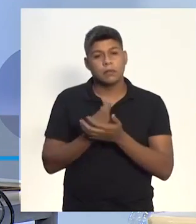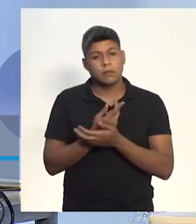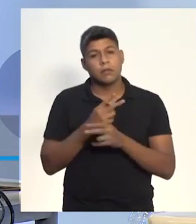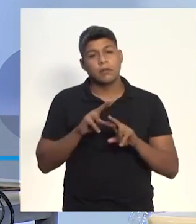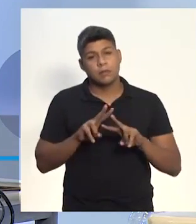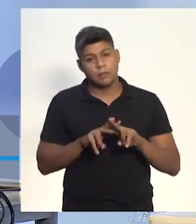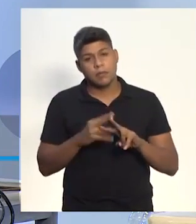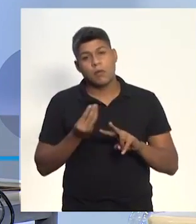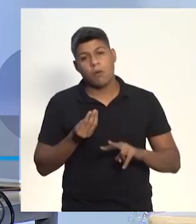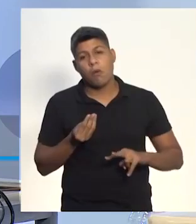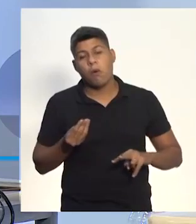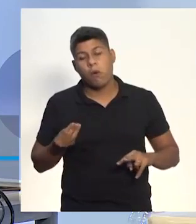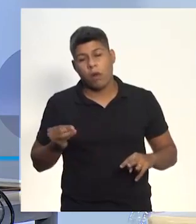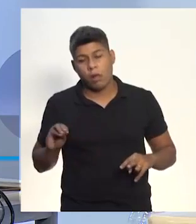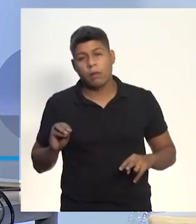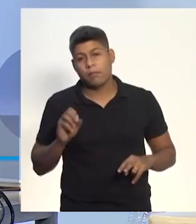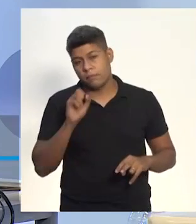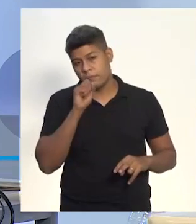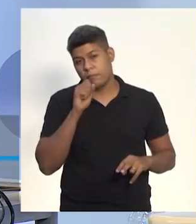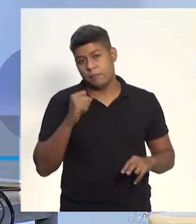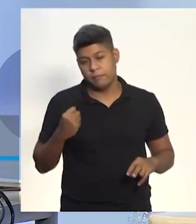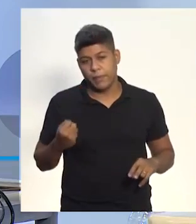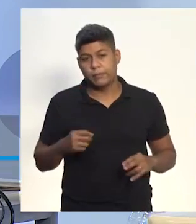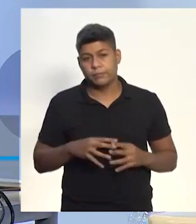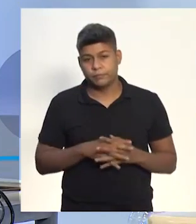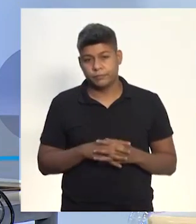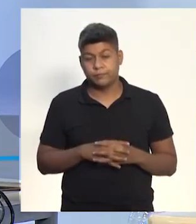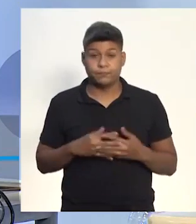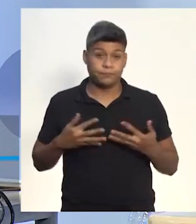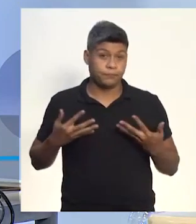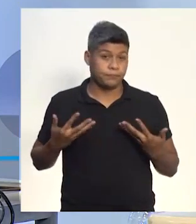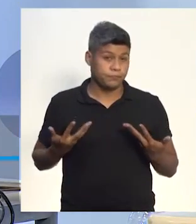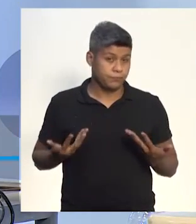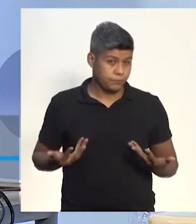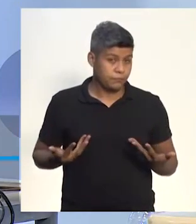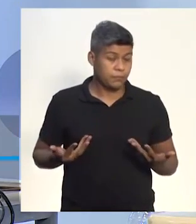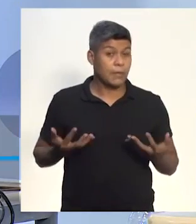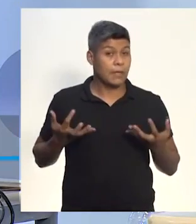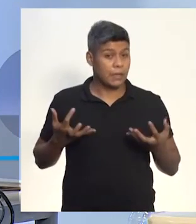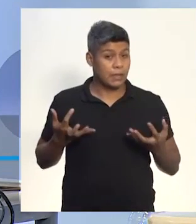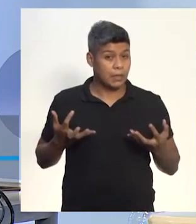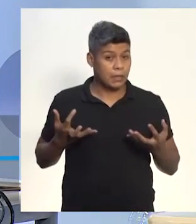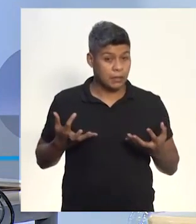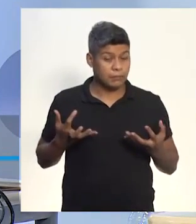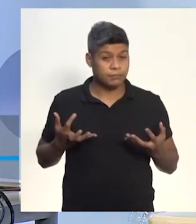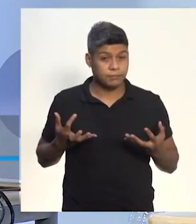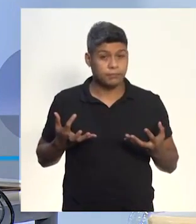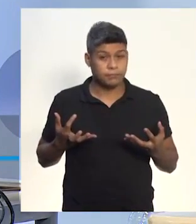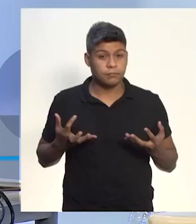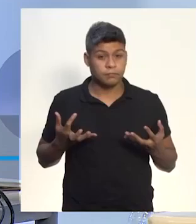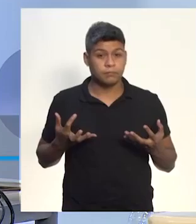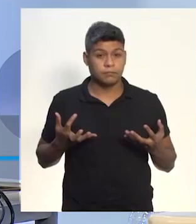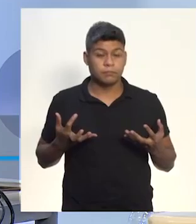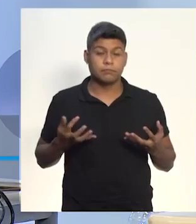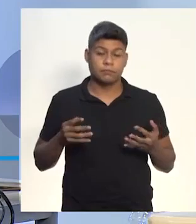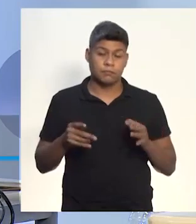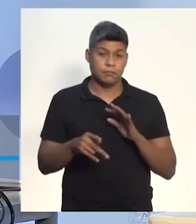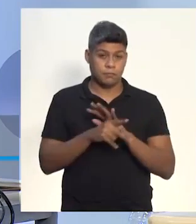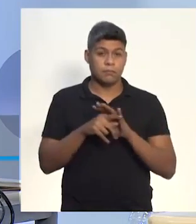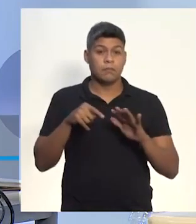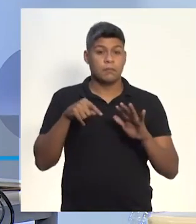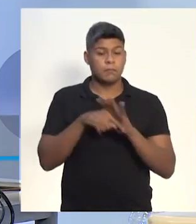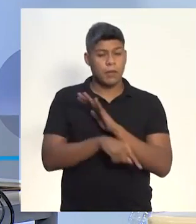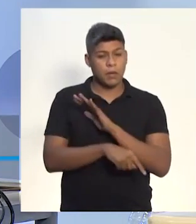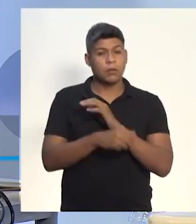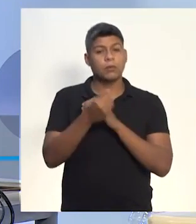roubar um pedaço de pão. E aí, gostaria, então, no bojo dessa primeira pergunta,